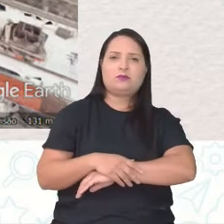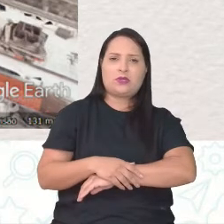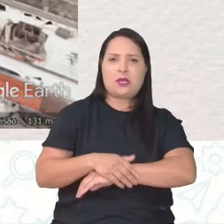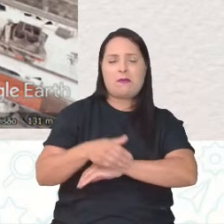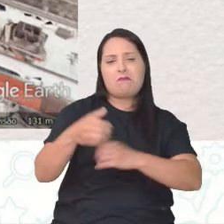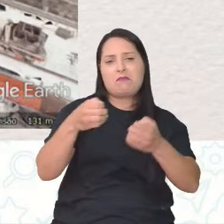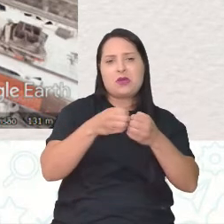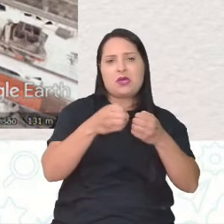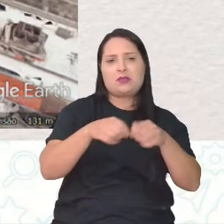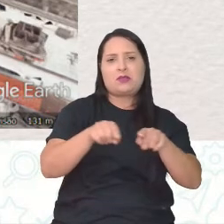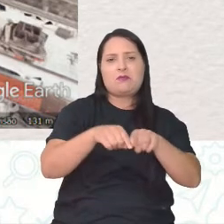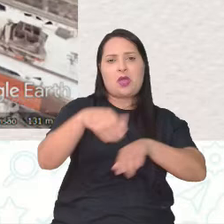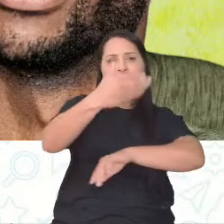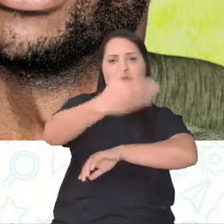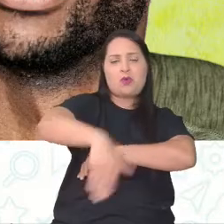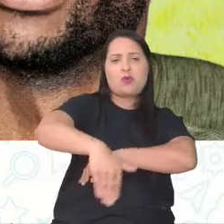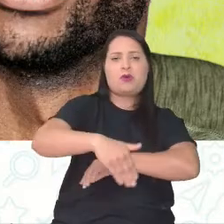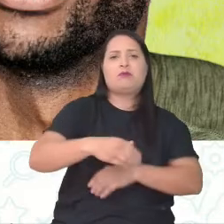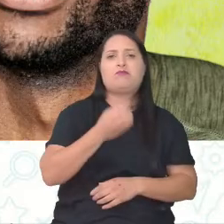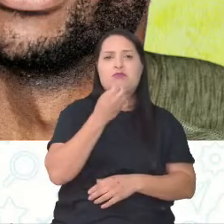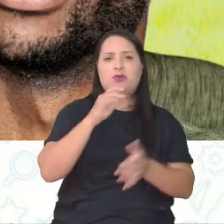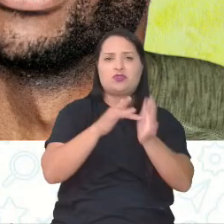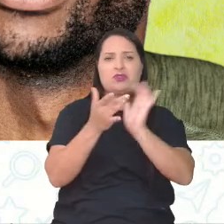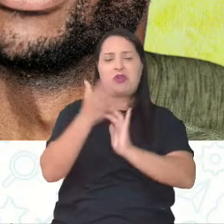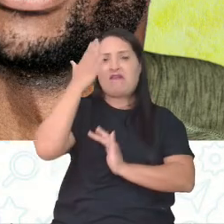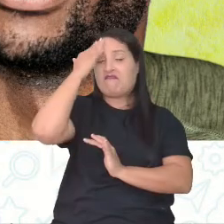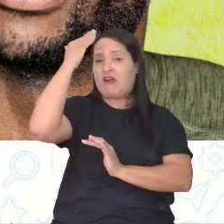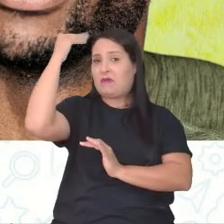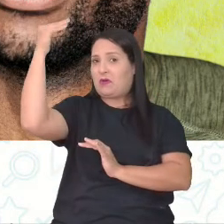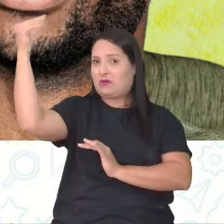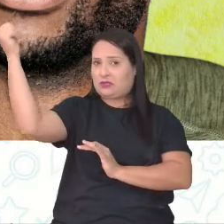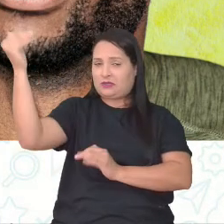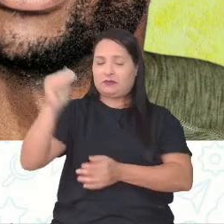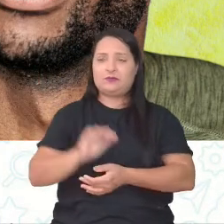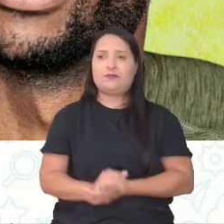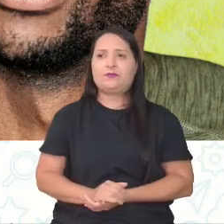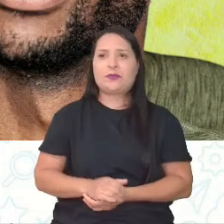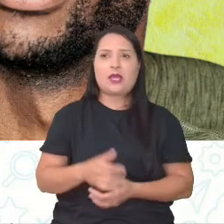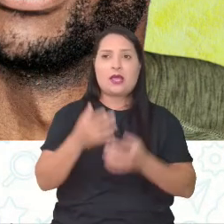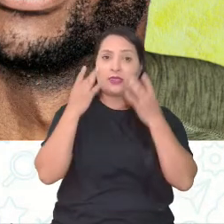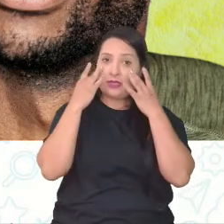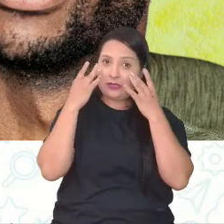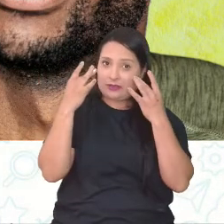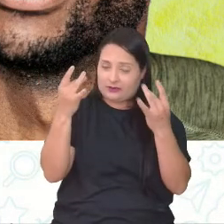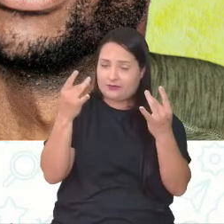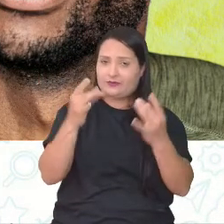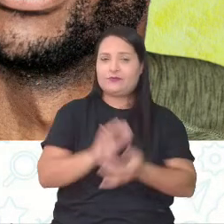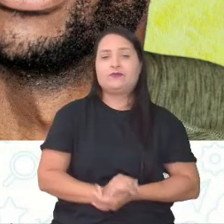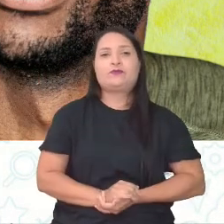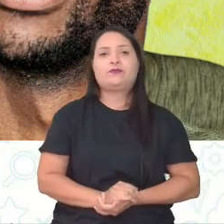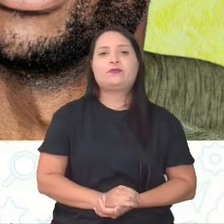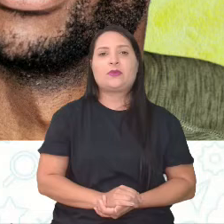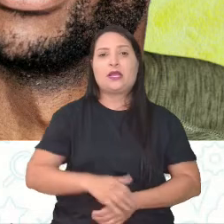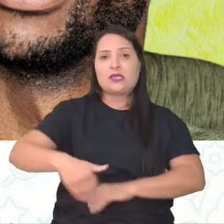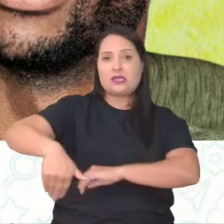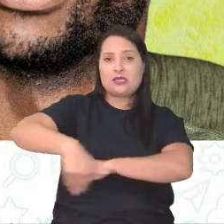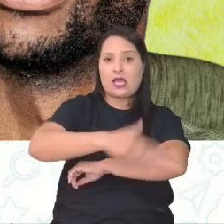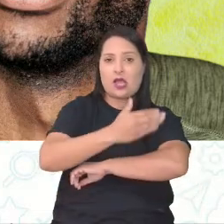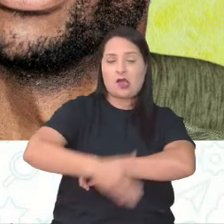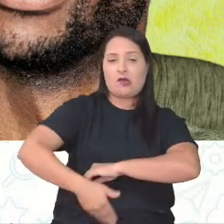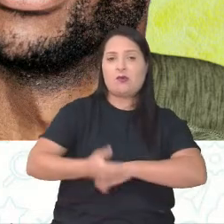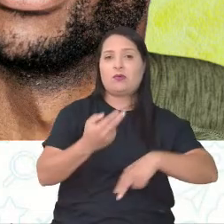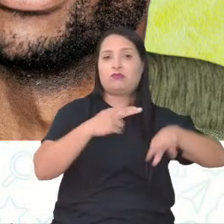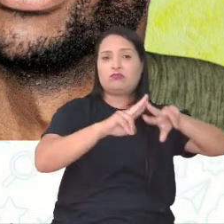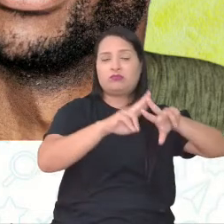Bom Jesus, que é bem famosa. Bom, então vamos lá. Fiquem atentos aí, ó. Se liga. Na Rua da Senzala